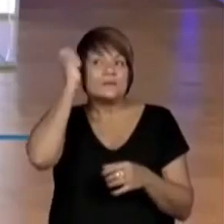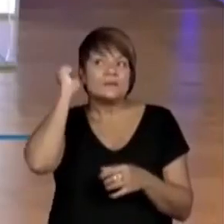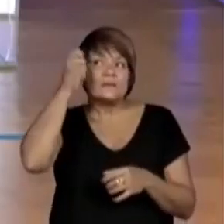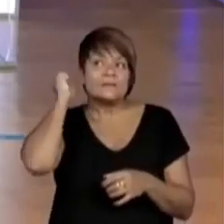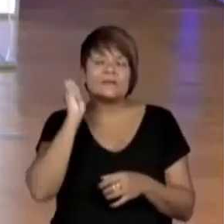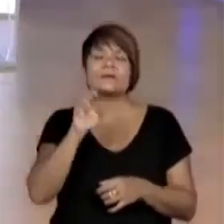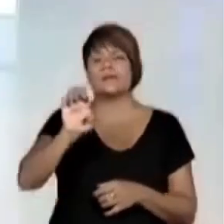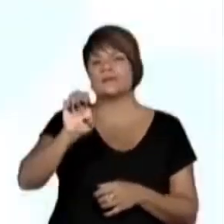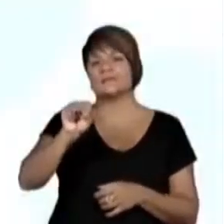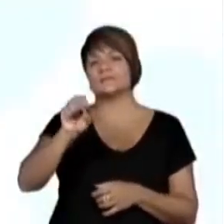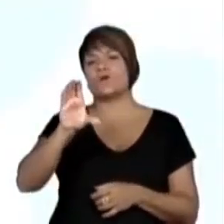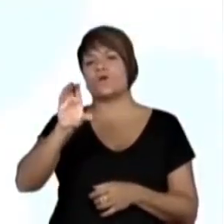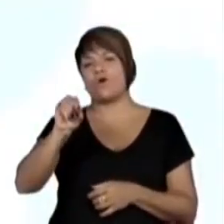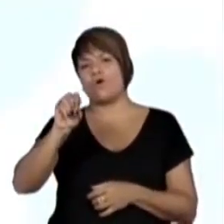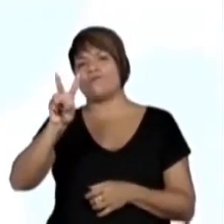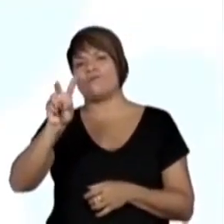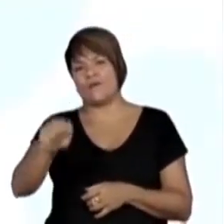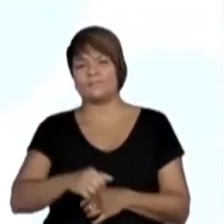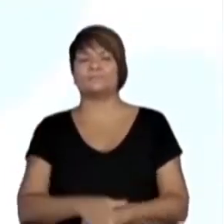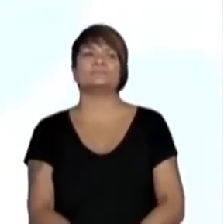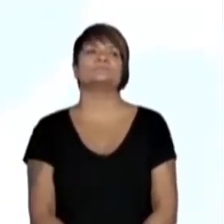deram a dica aqui, ó.